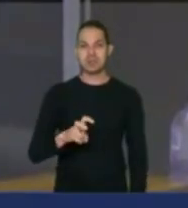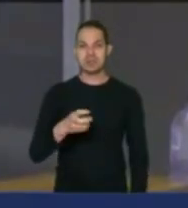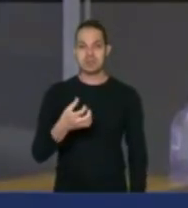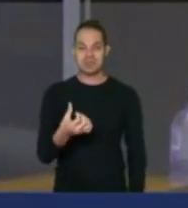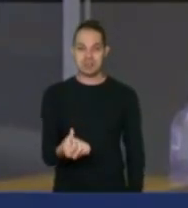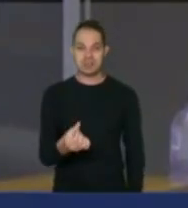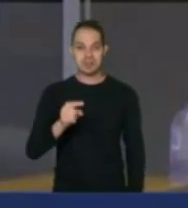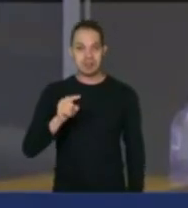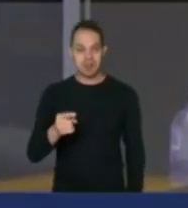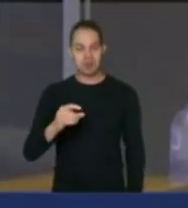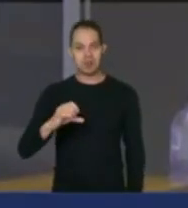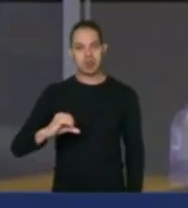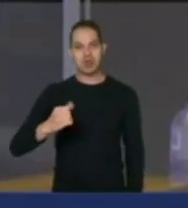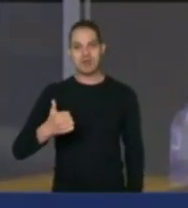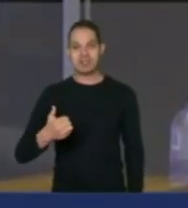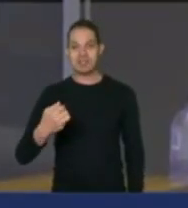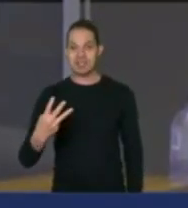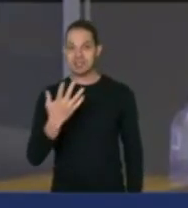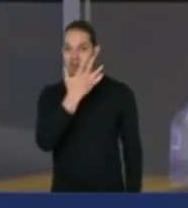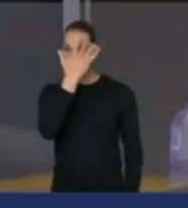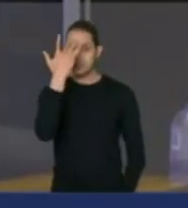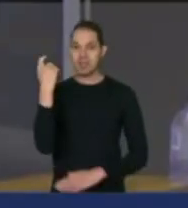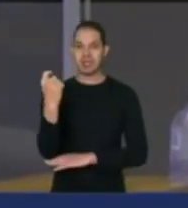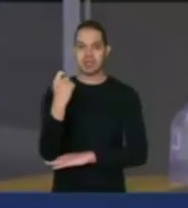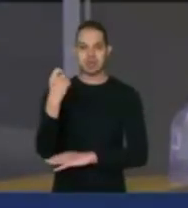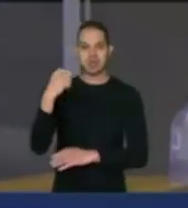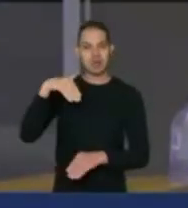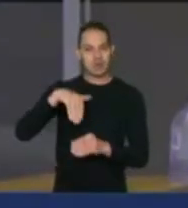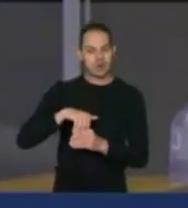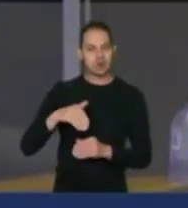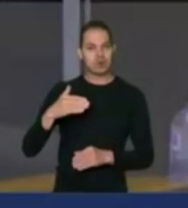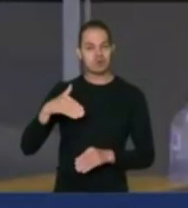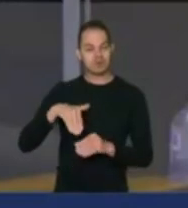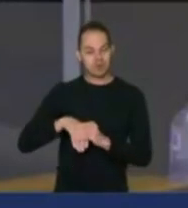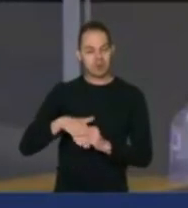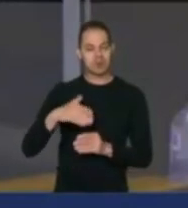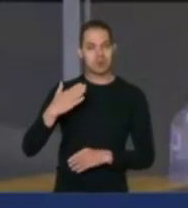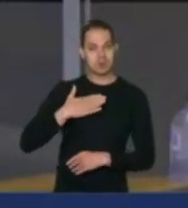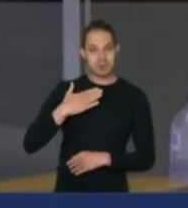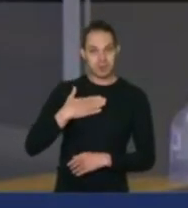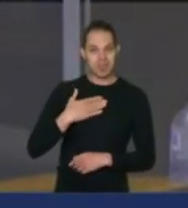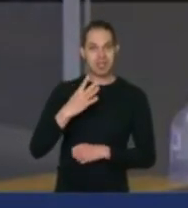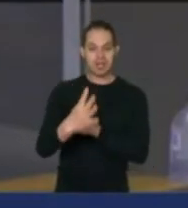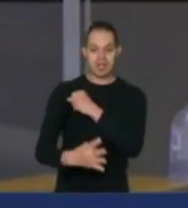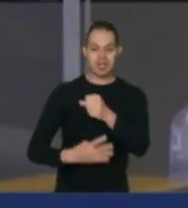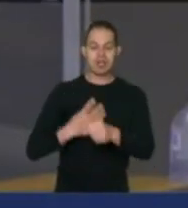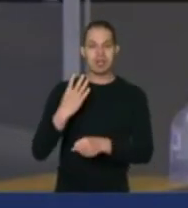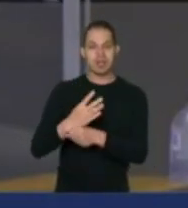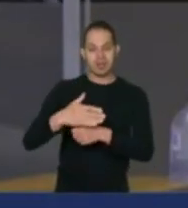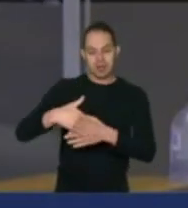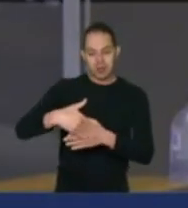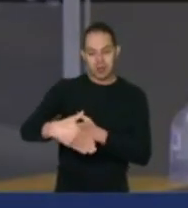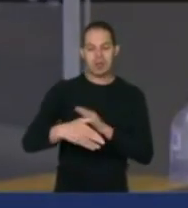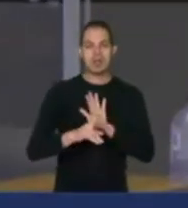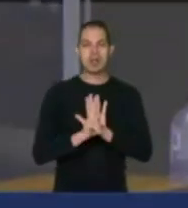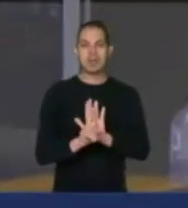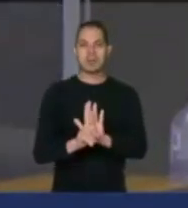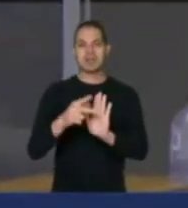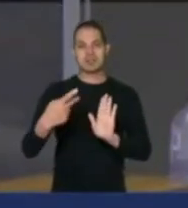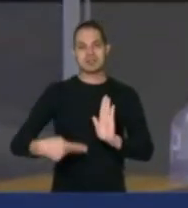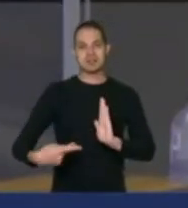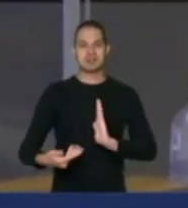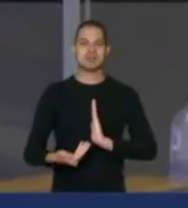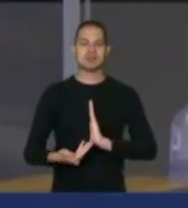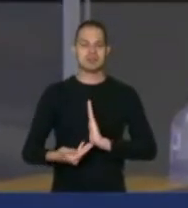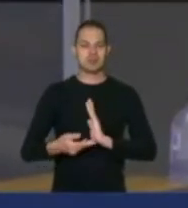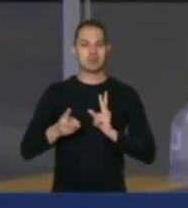256.913 gaúchos que me dão a honra de, por mais 4 anos, deputado Ottoni, seguir representando-os aqui nesta